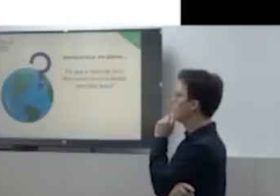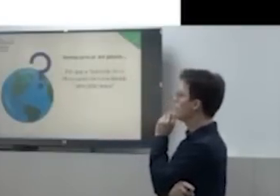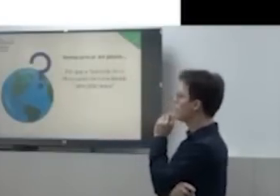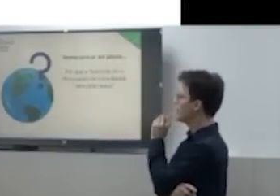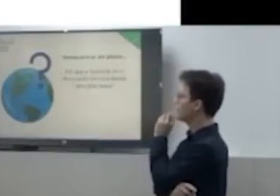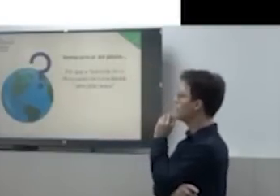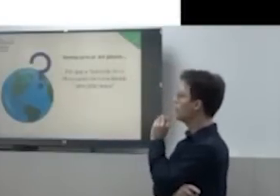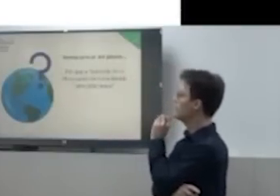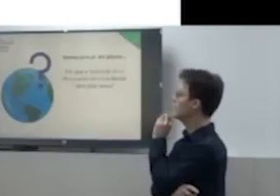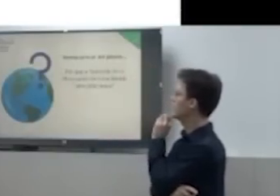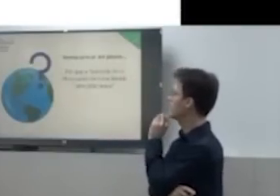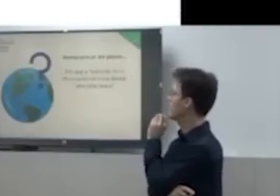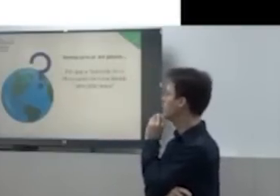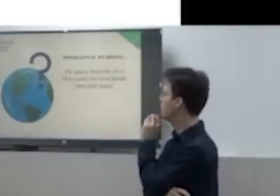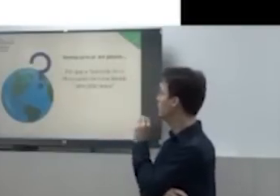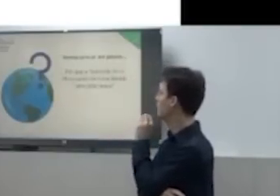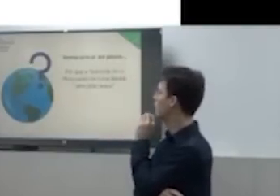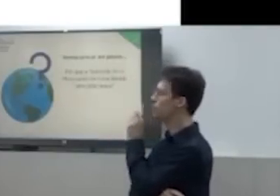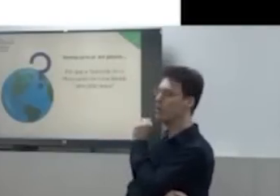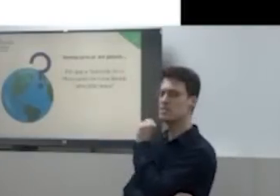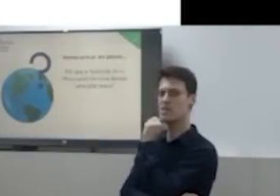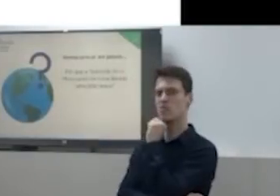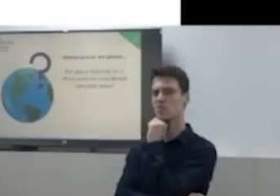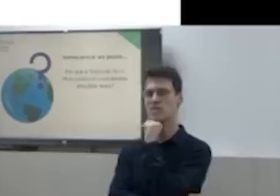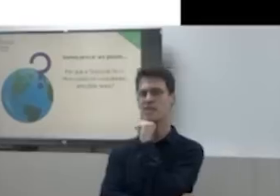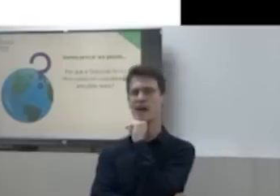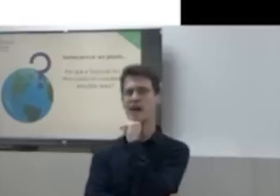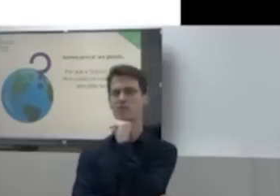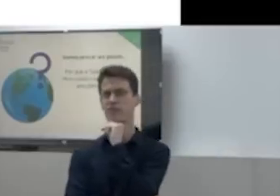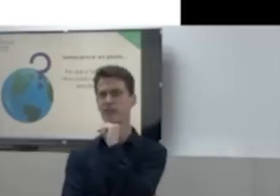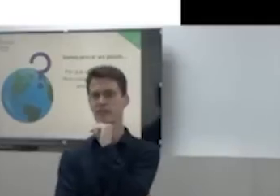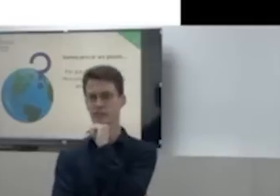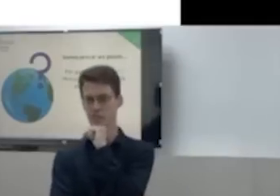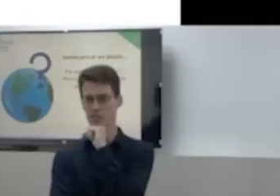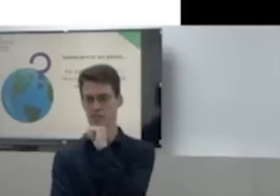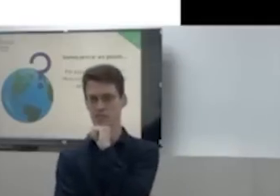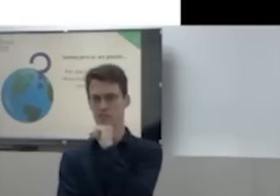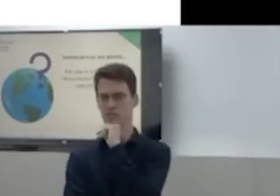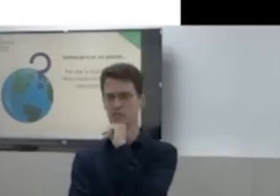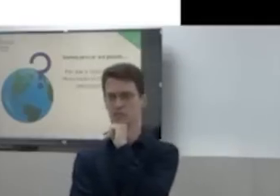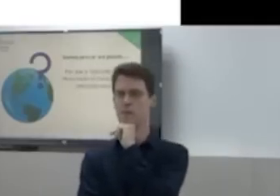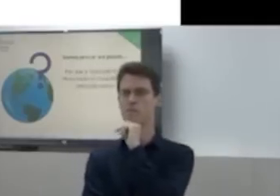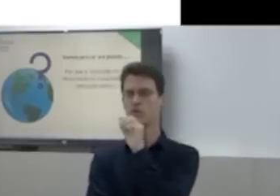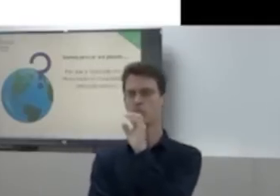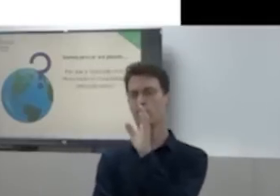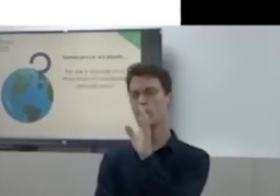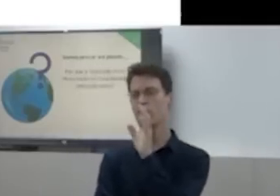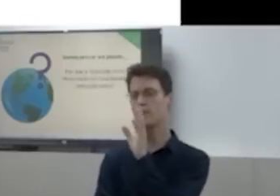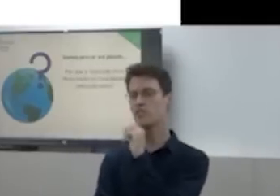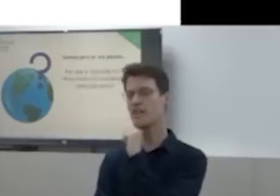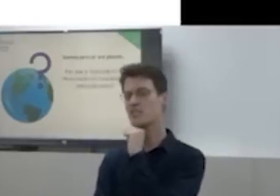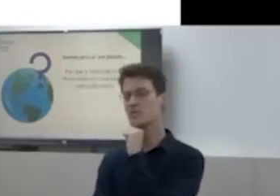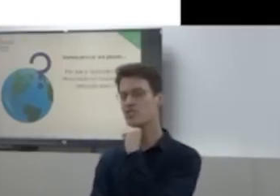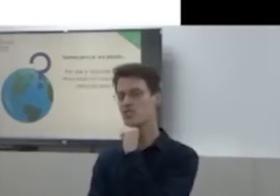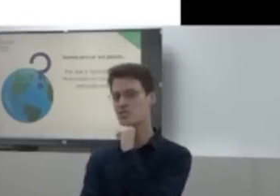pouco. Por que a teoria da Terra plana pode ser considerada um fake news? Muito provavelmente eu já respondi